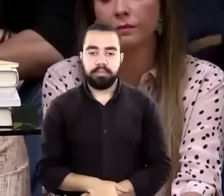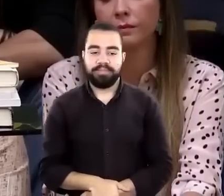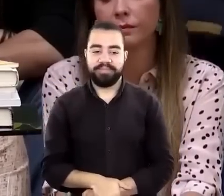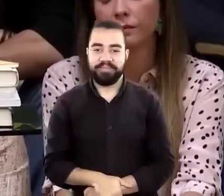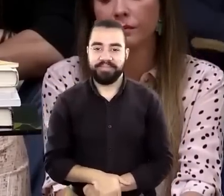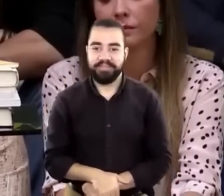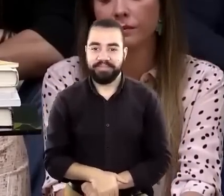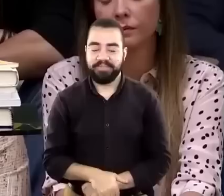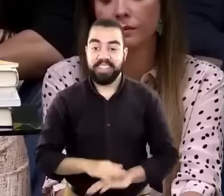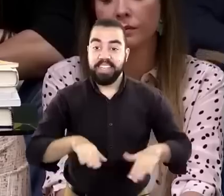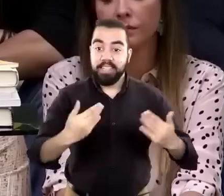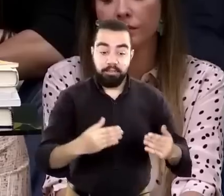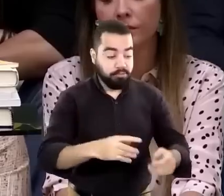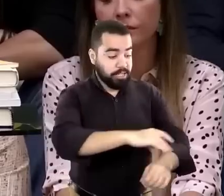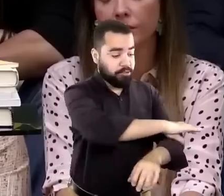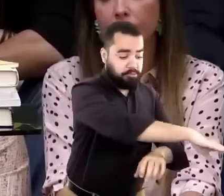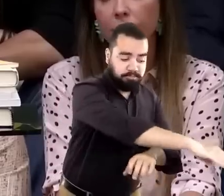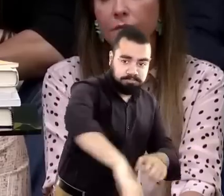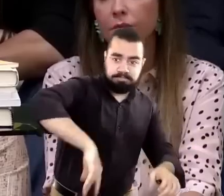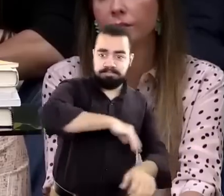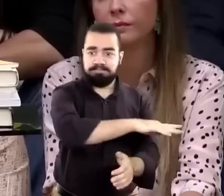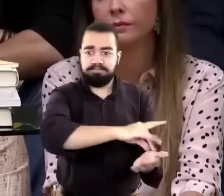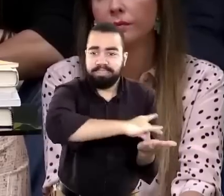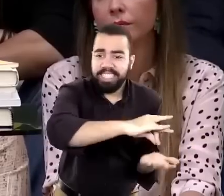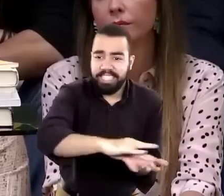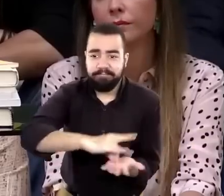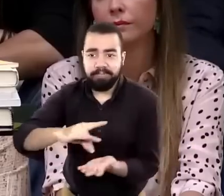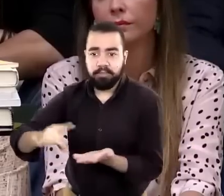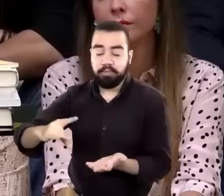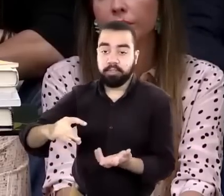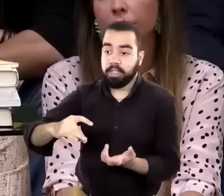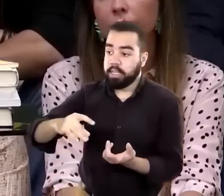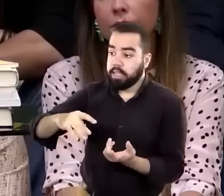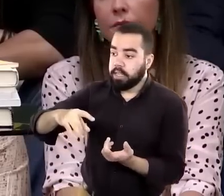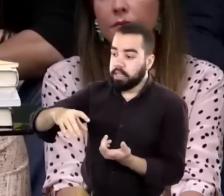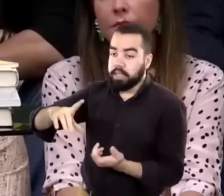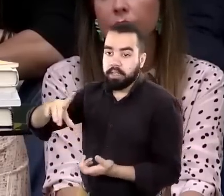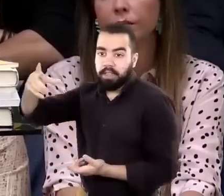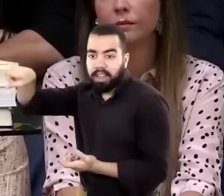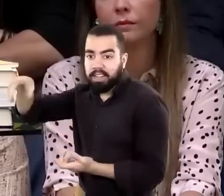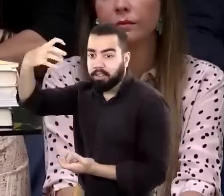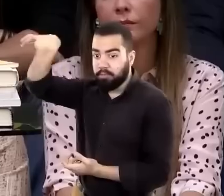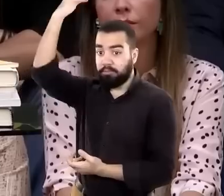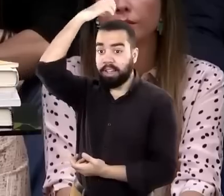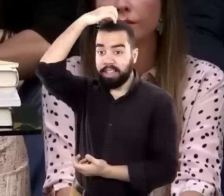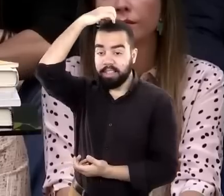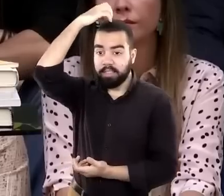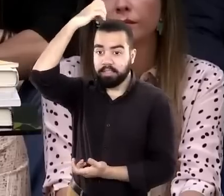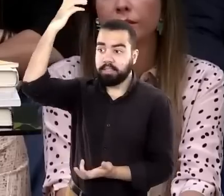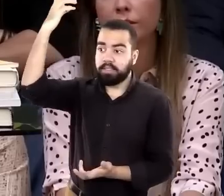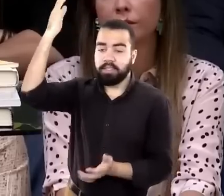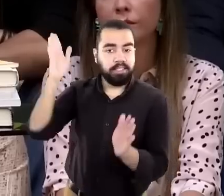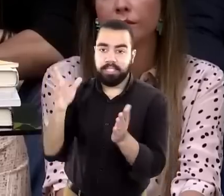inimigos, debaixo de um embargo político de um rei, cuja lei era maior que o próprio rei, eles estão de mãos atadas,